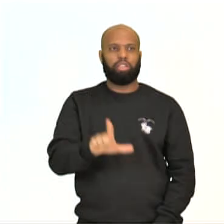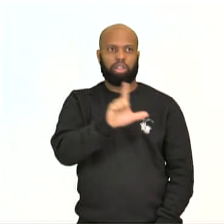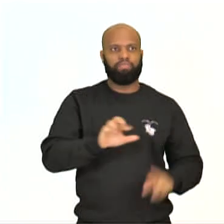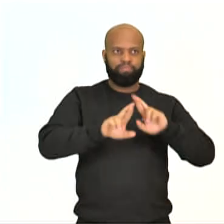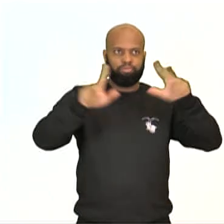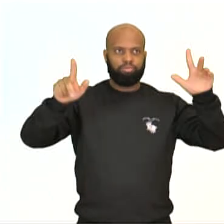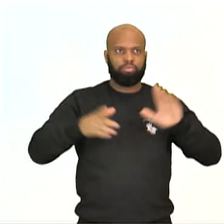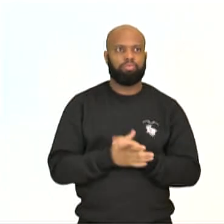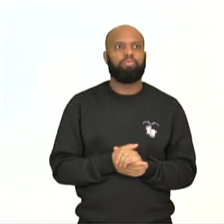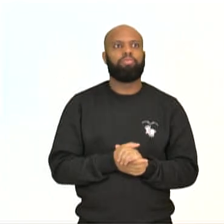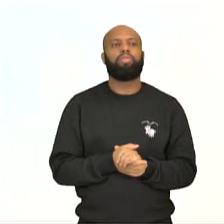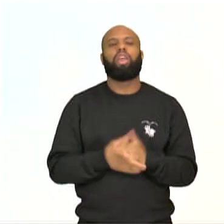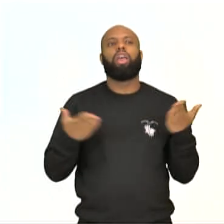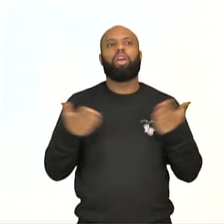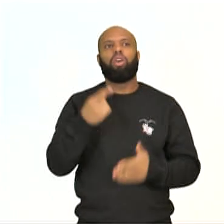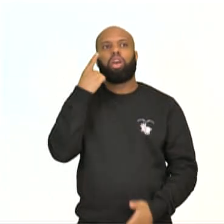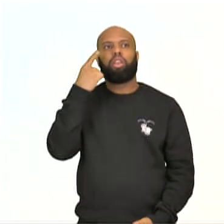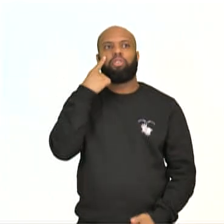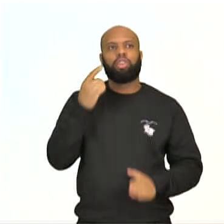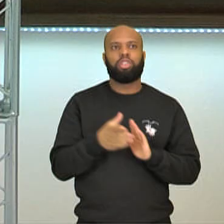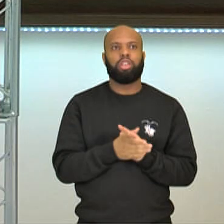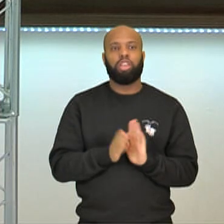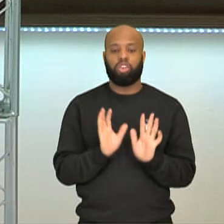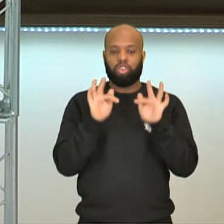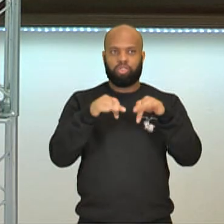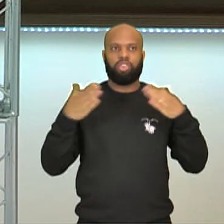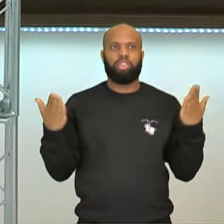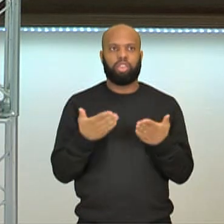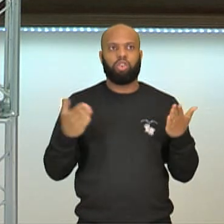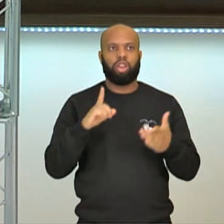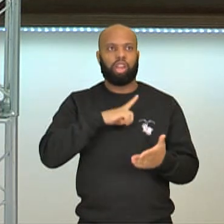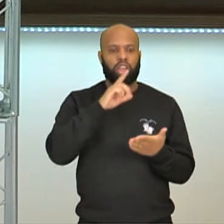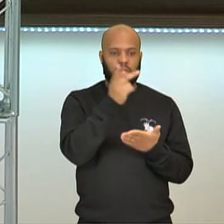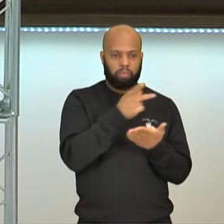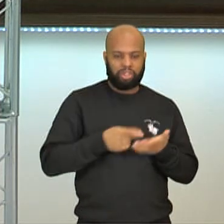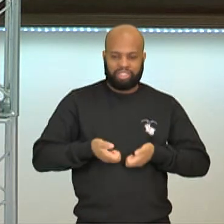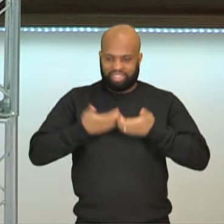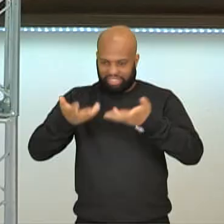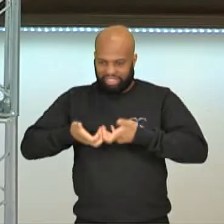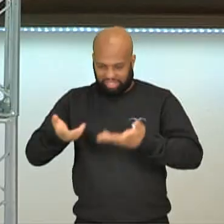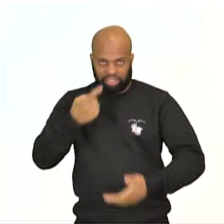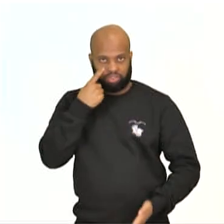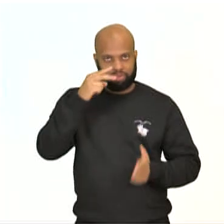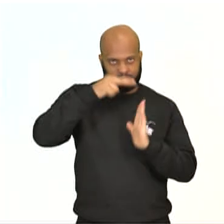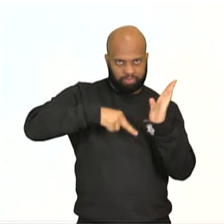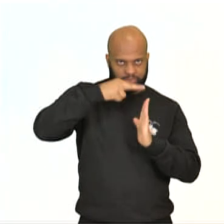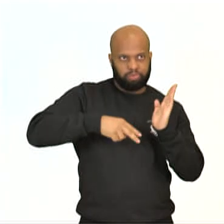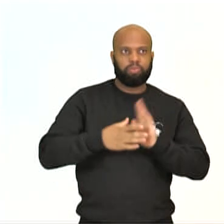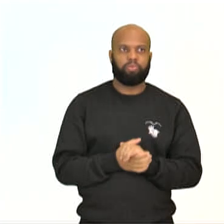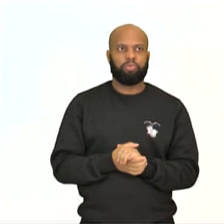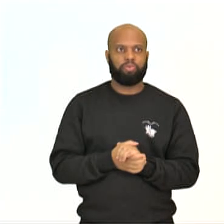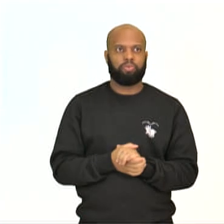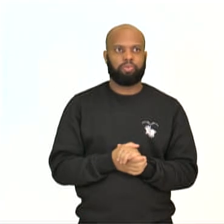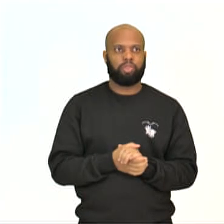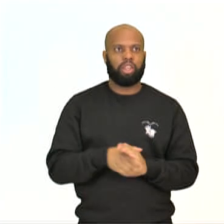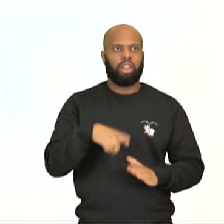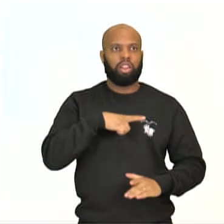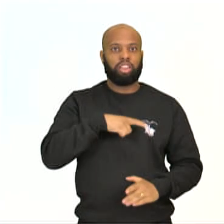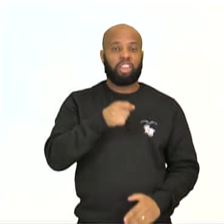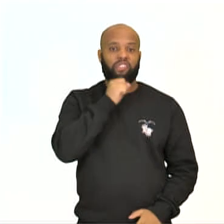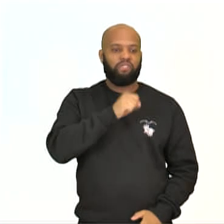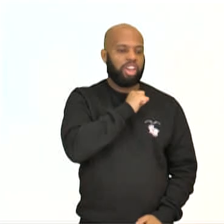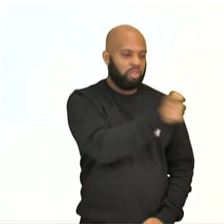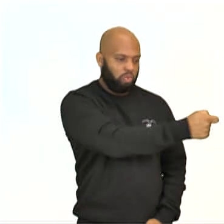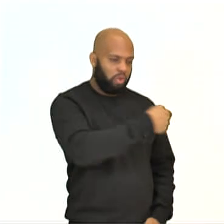literário. Vamos observar aqui. Vamos finalizar com uma poesia. Vamos fazer a leitura. O velho abriu a porta